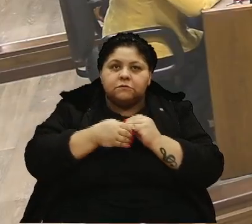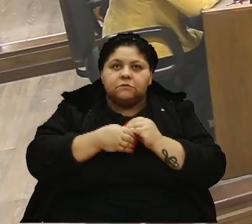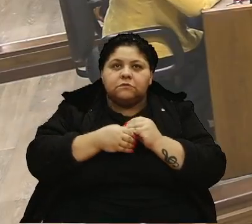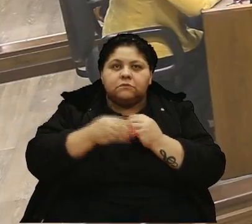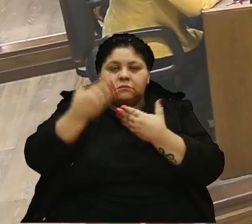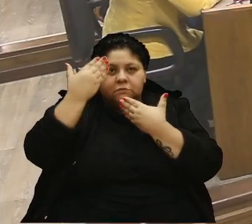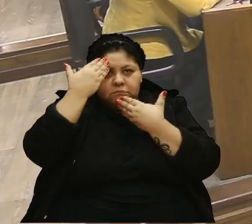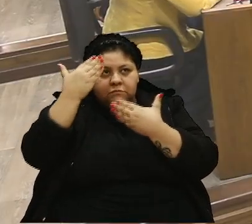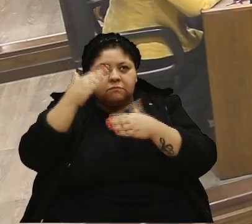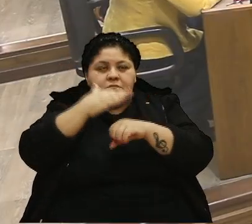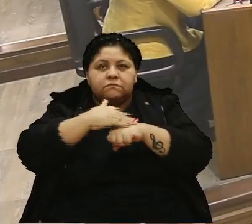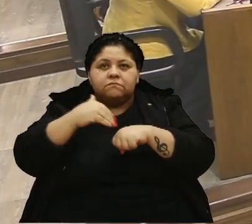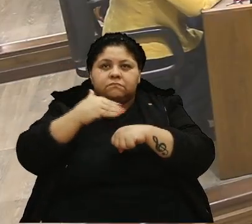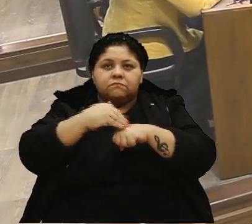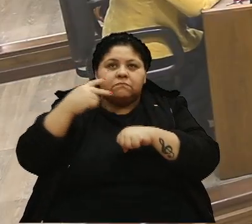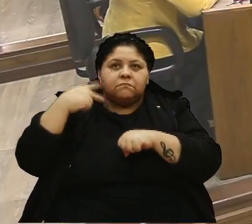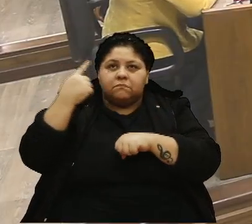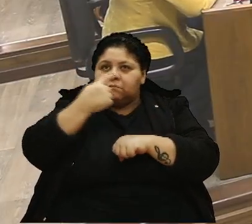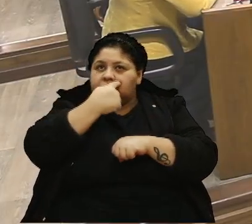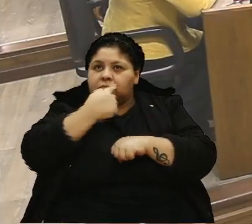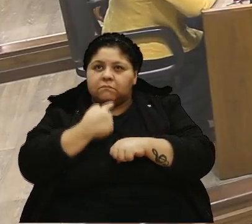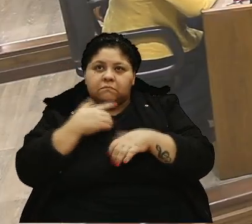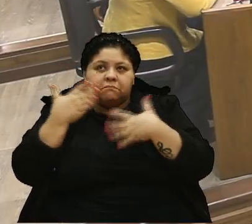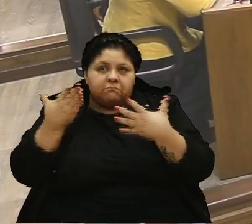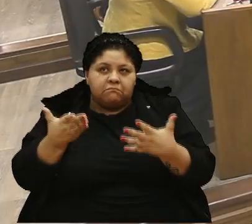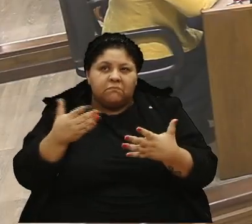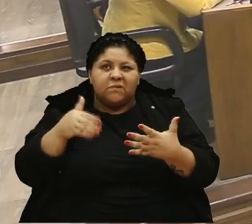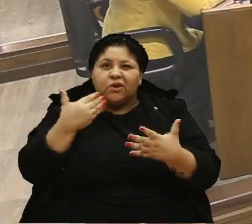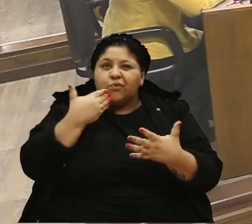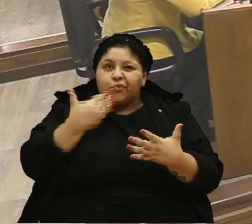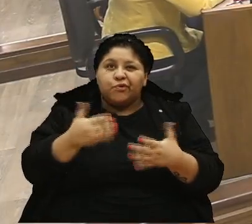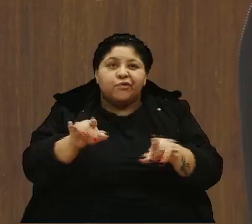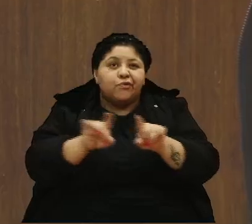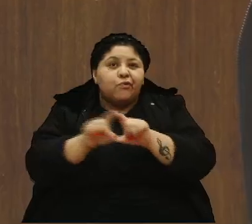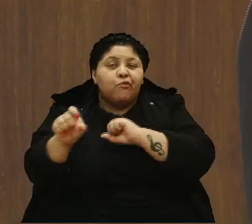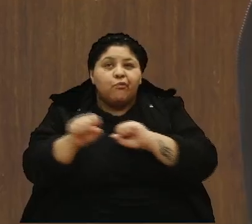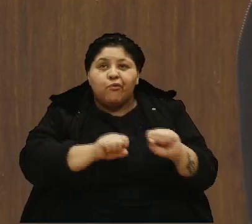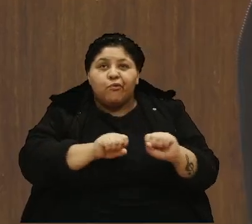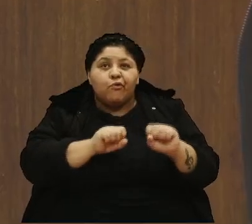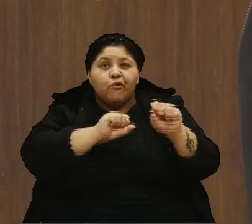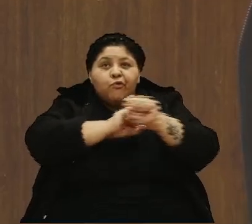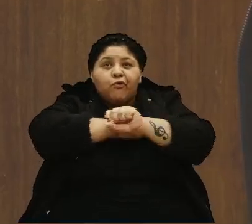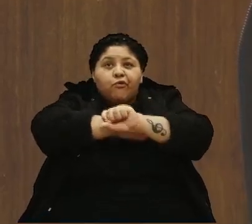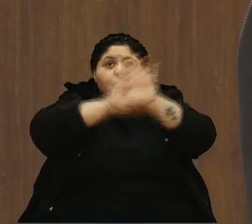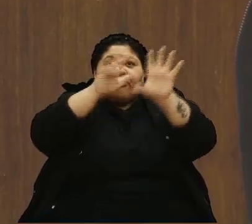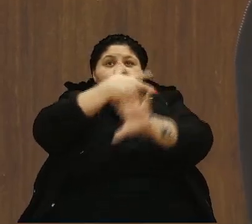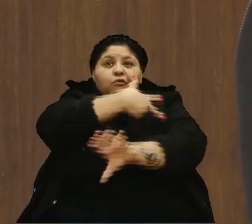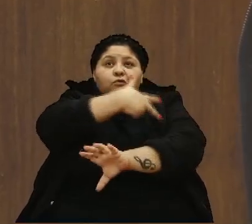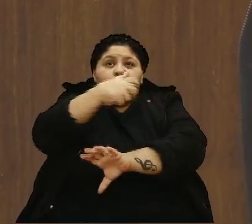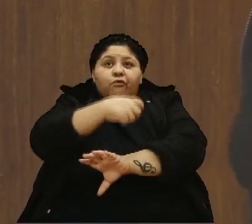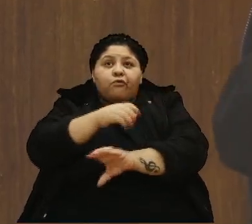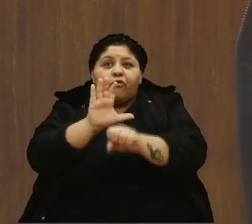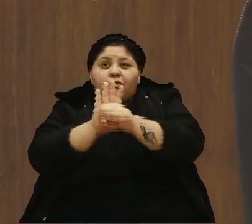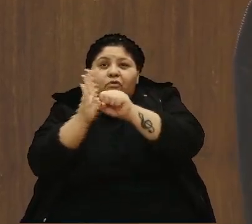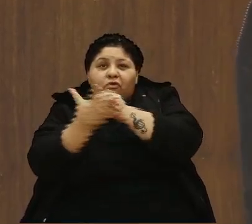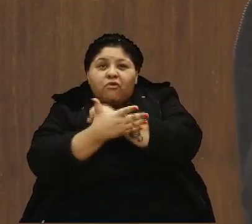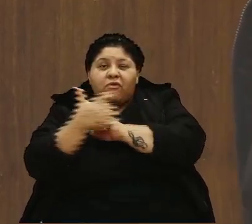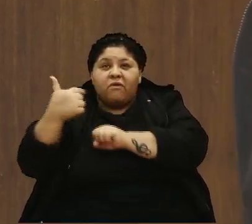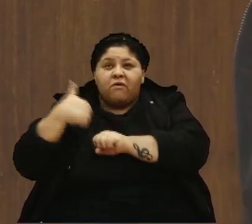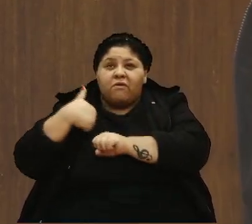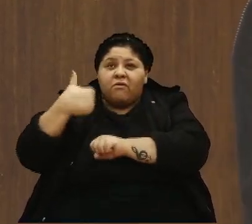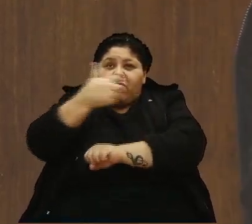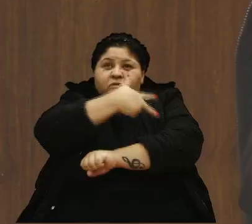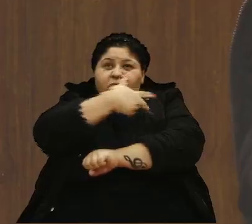Obrigado pela gentileza, vereador Wagner. Queria requerer ao senhor também que pudesse esclarecer a questão das vacinas da Covid, porque eu fui me vacinar na UBS